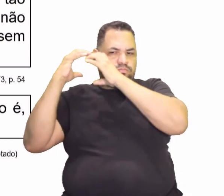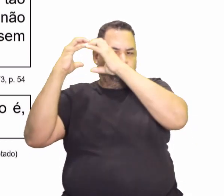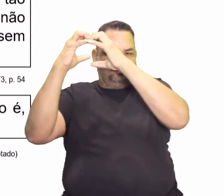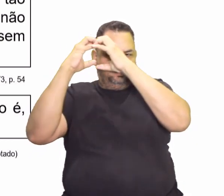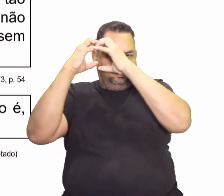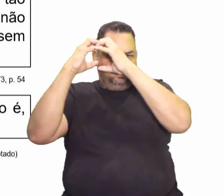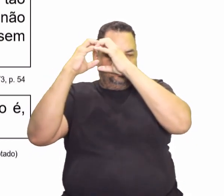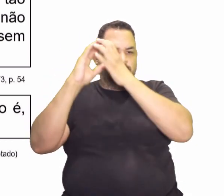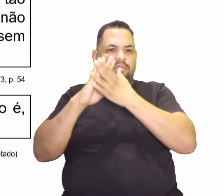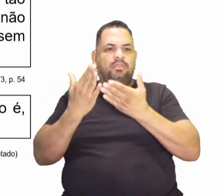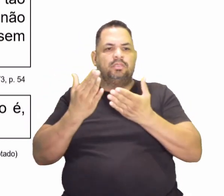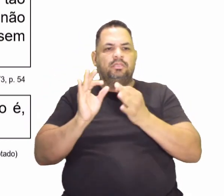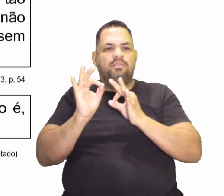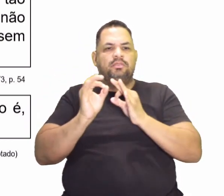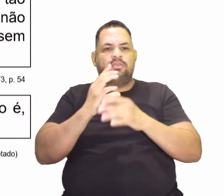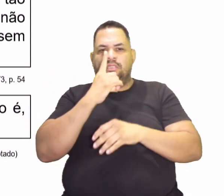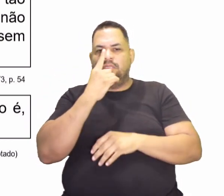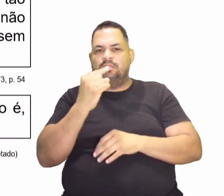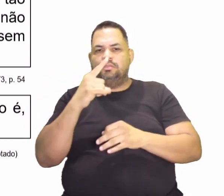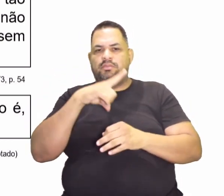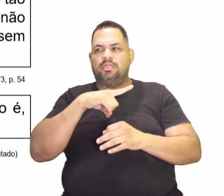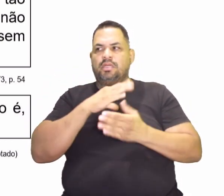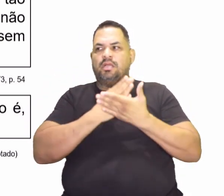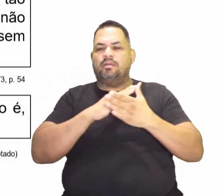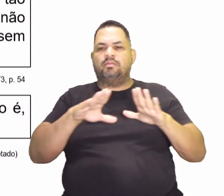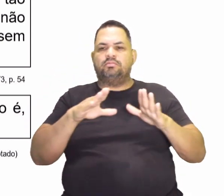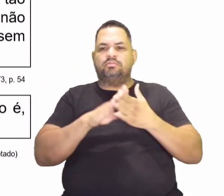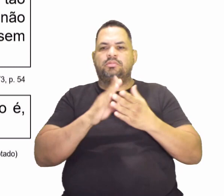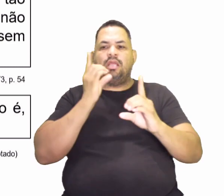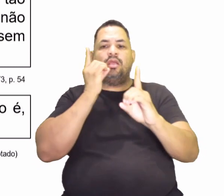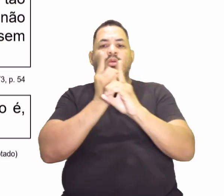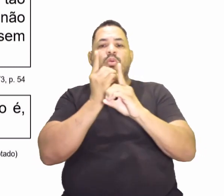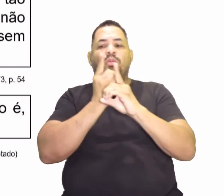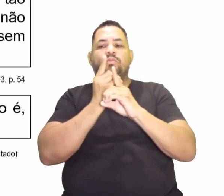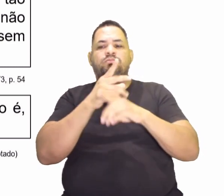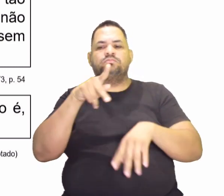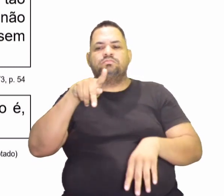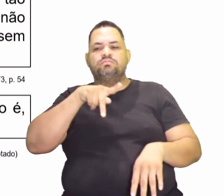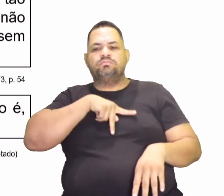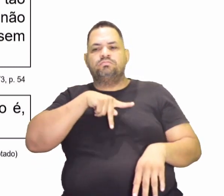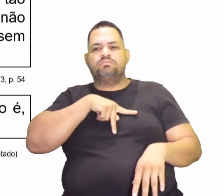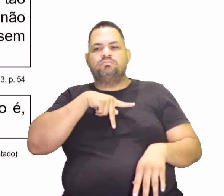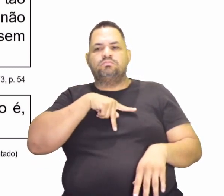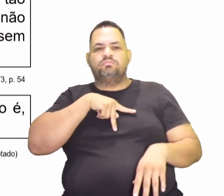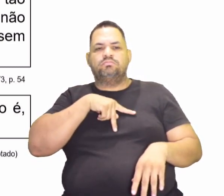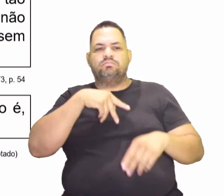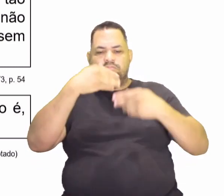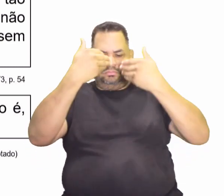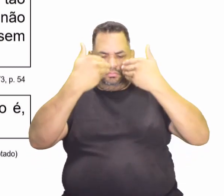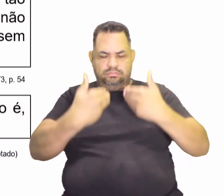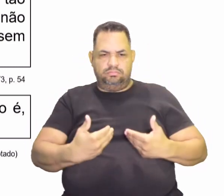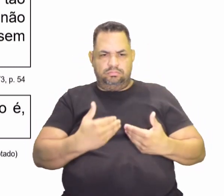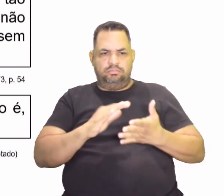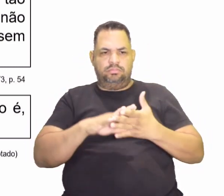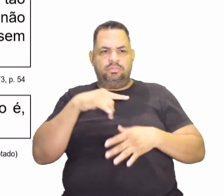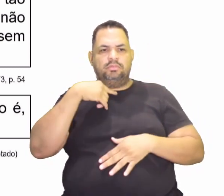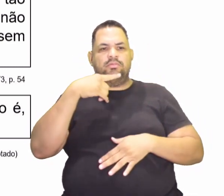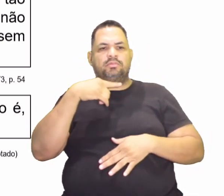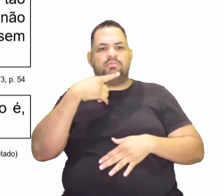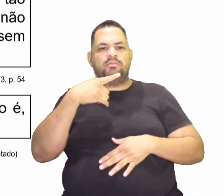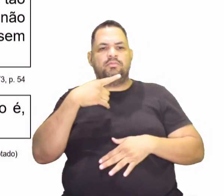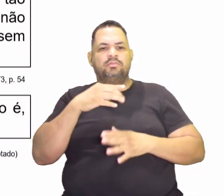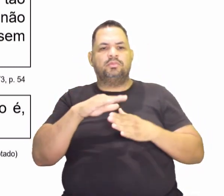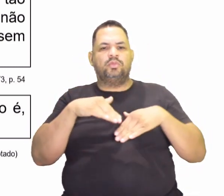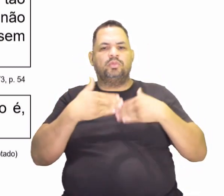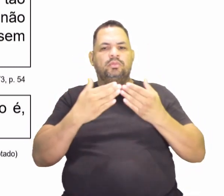Descartes só interrompe a cadeia de dúvidas quando se depara com seu próprio ser e duvida. Enquanto eu queria assim